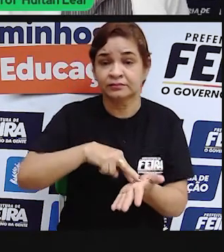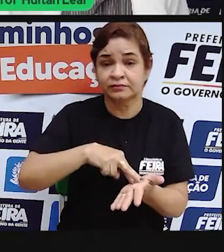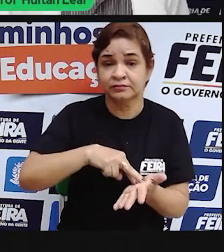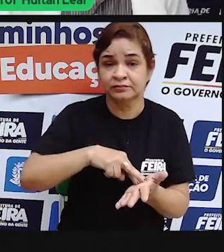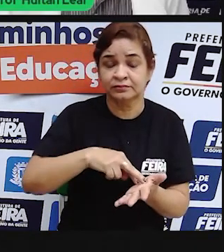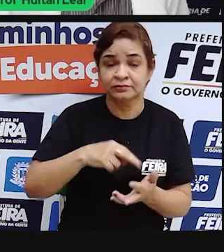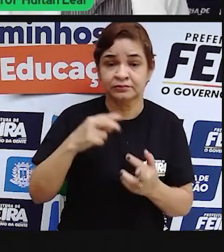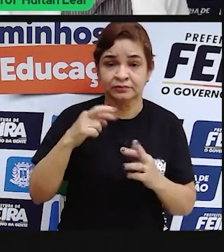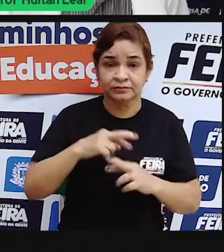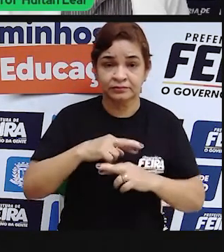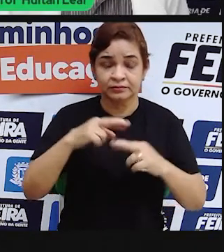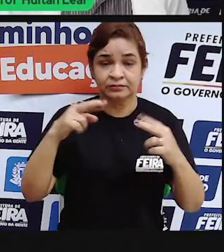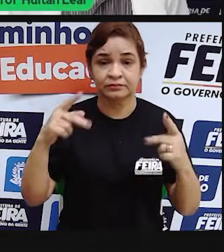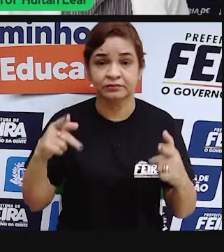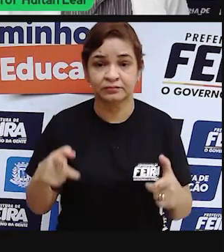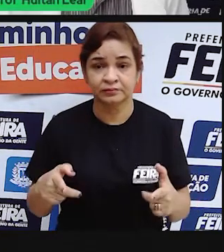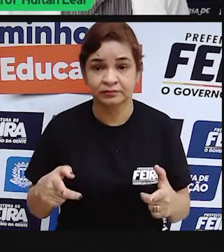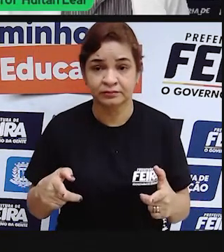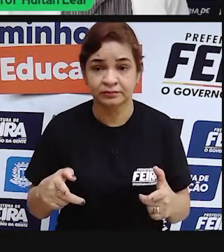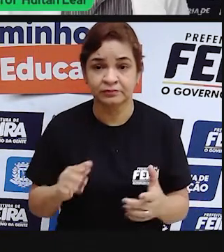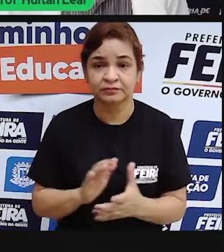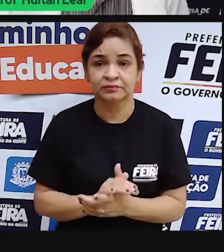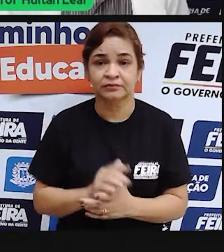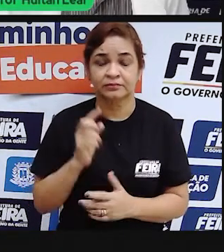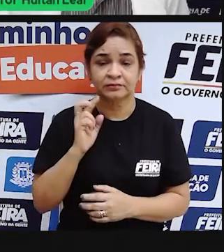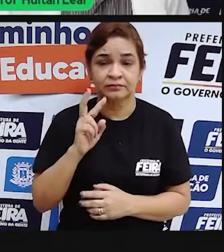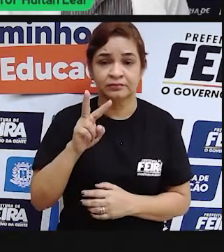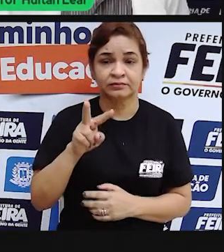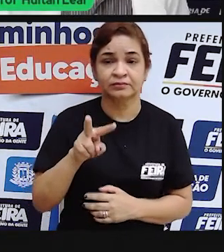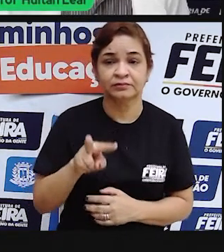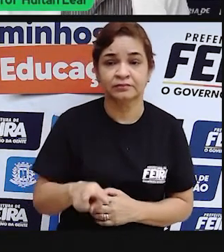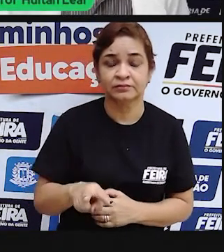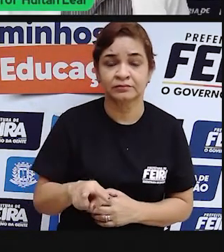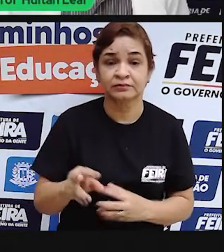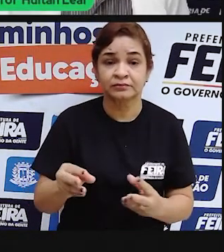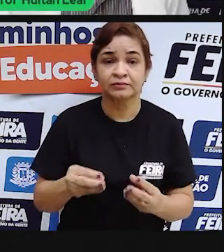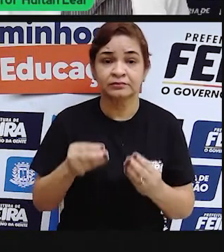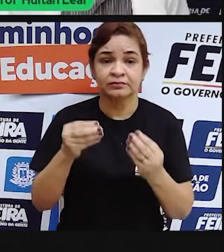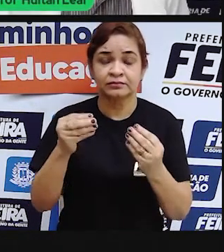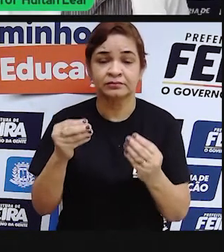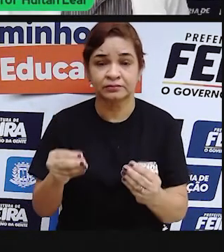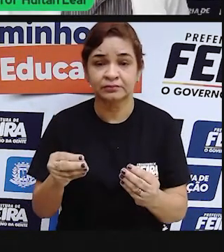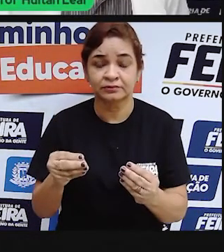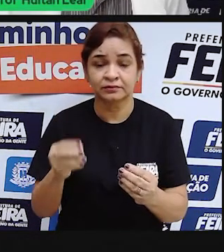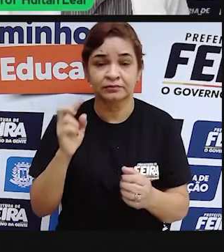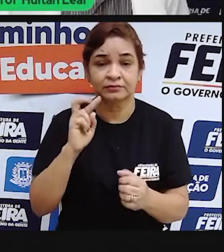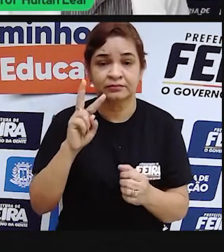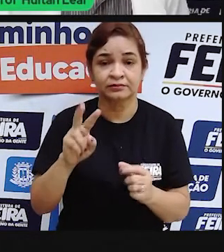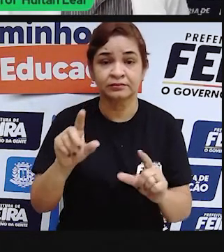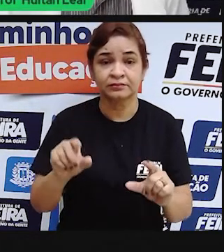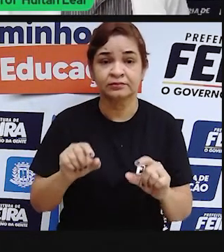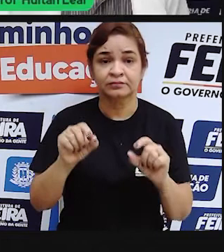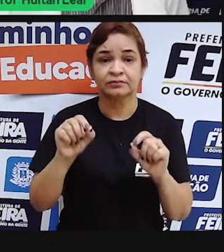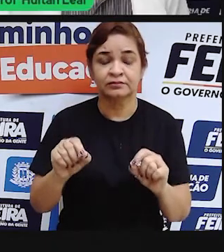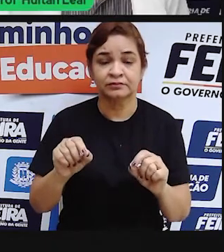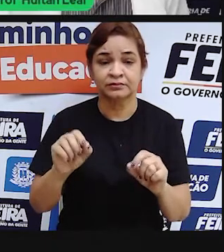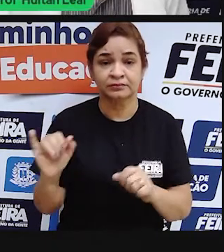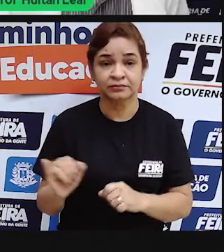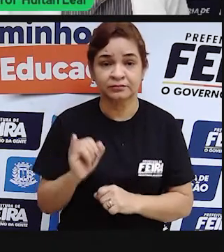substancial. Substantivo, por si só, designa a própria substância, ou seja, a